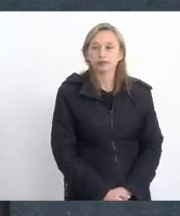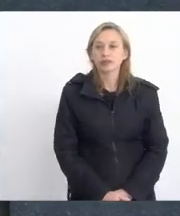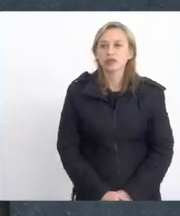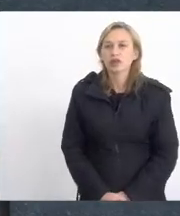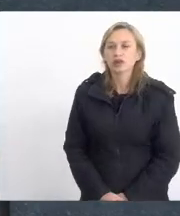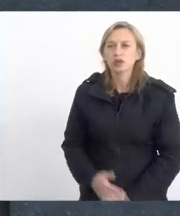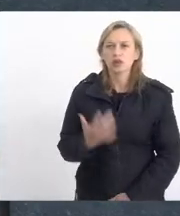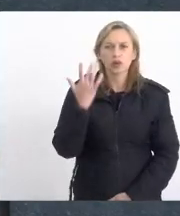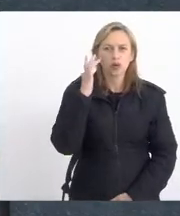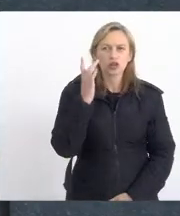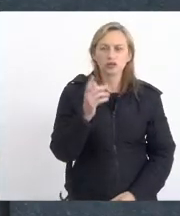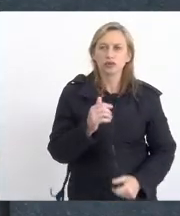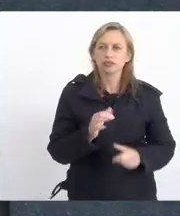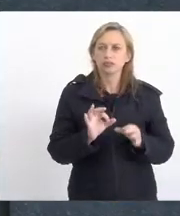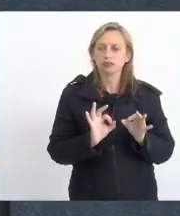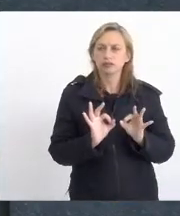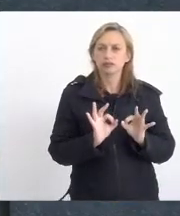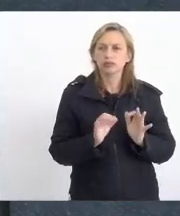foram habilitadas antes